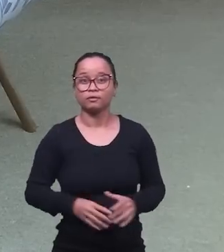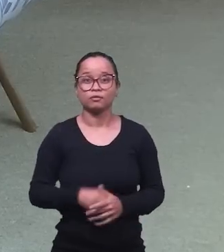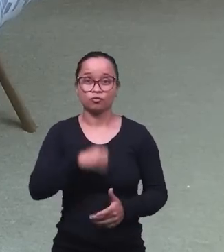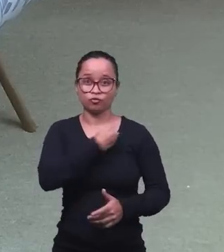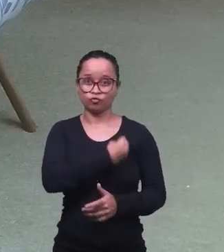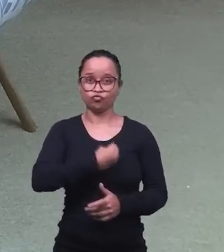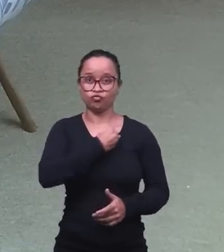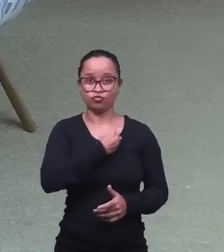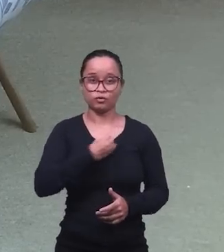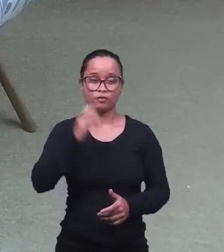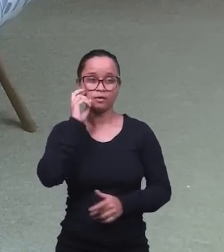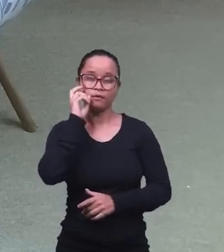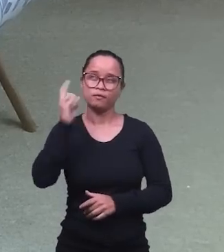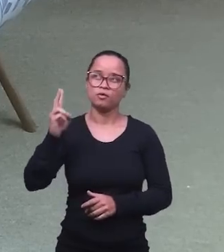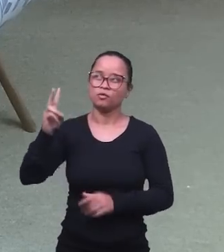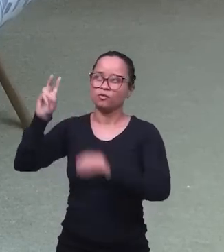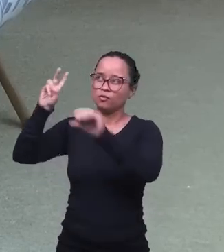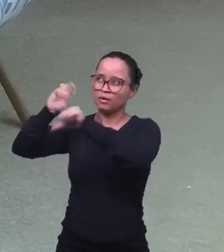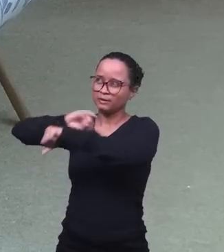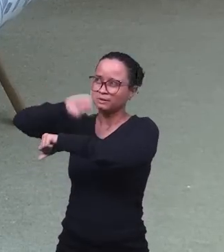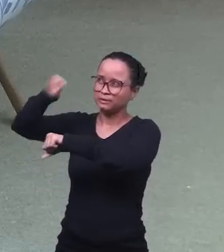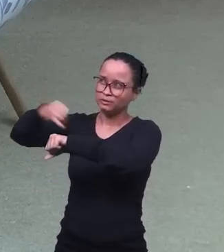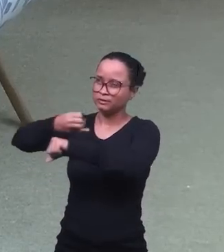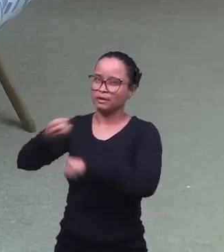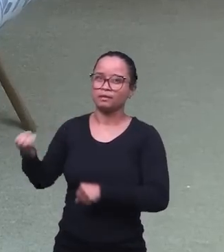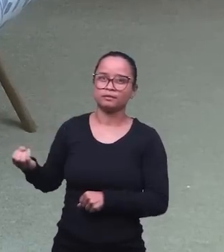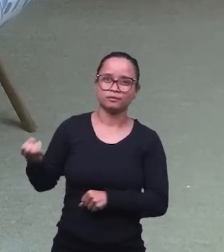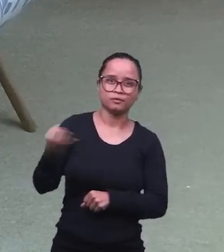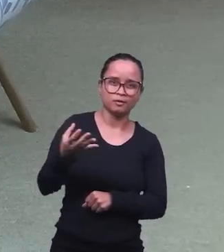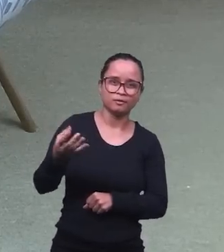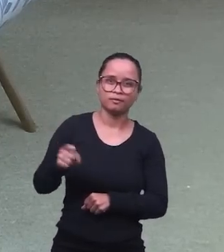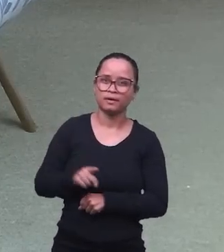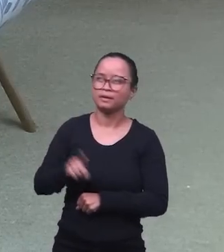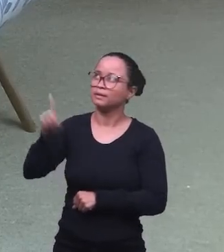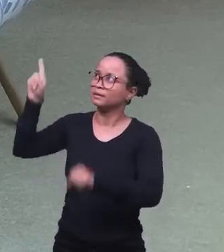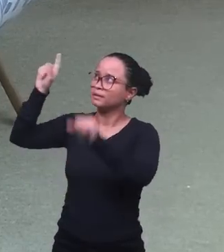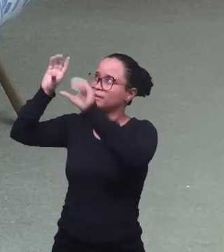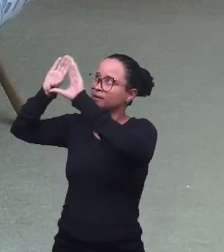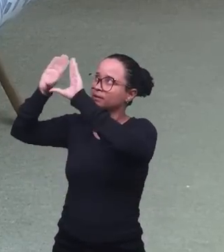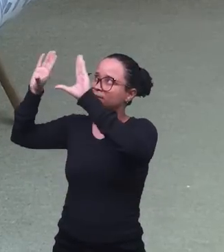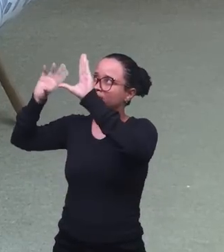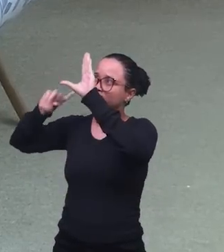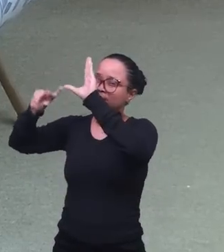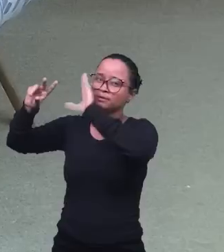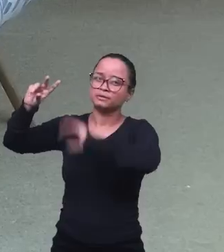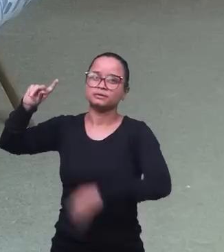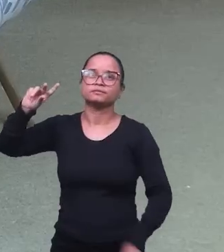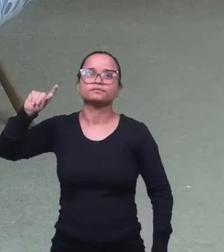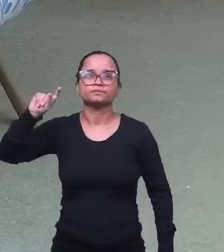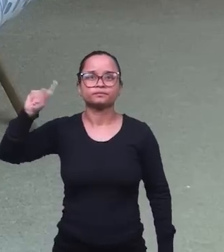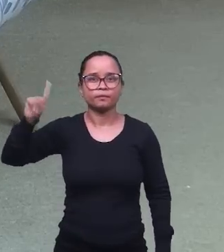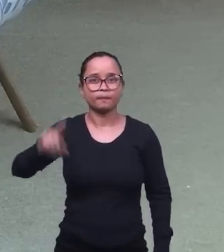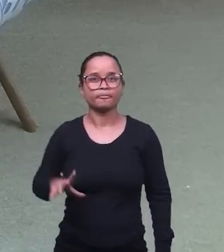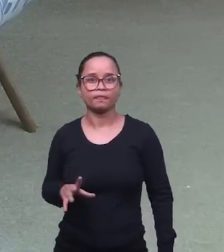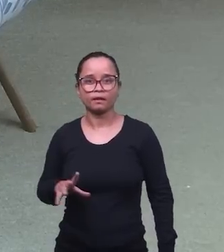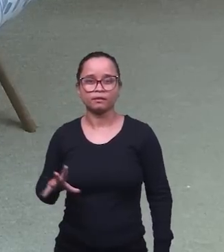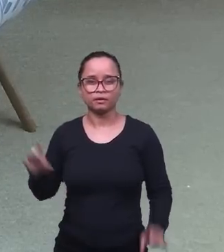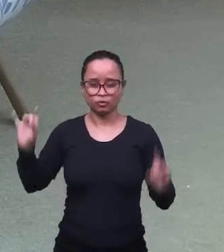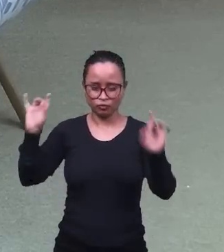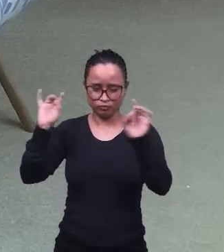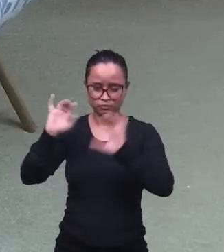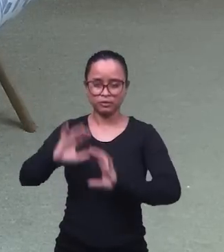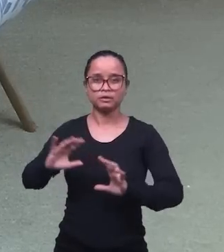quando João vê a nova Jerusalém, desceu do céu, interessada, ataviada, ou seja,